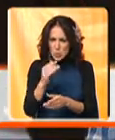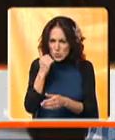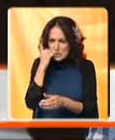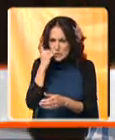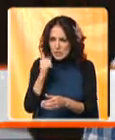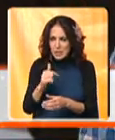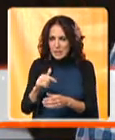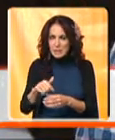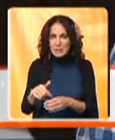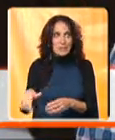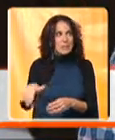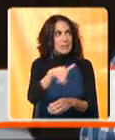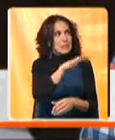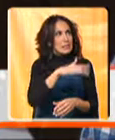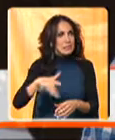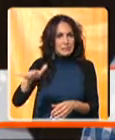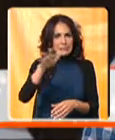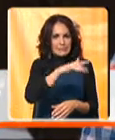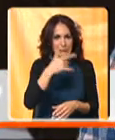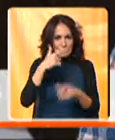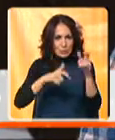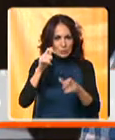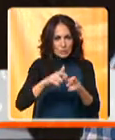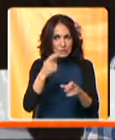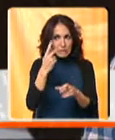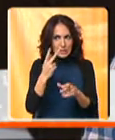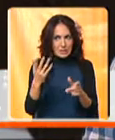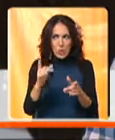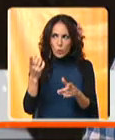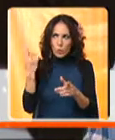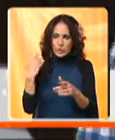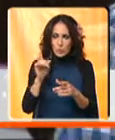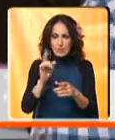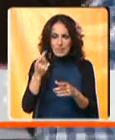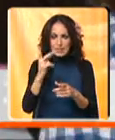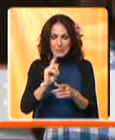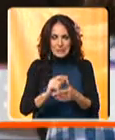tímida? Também estás aqui no meio de tanta gente, nervosa. Não é? Pronto, estás nervosa? Está na televisão, de outra vez não estava.